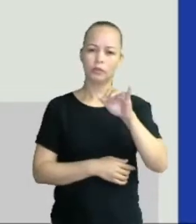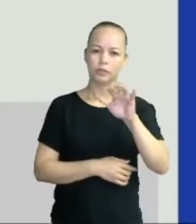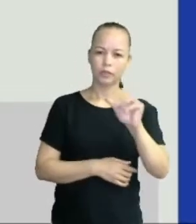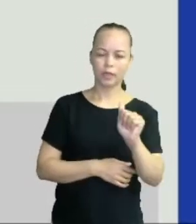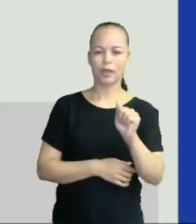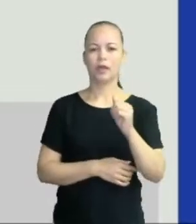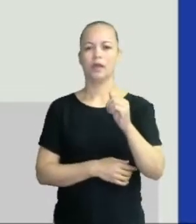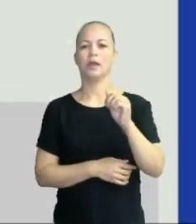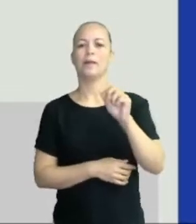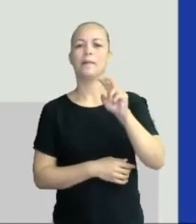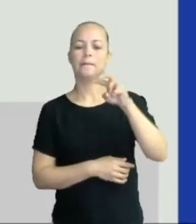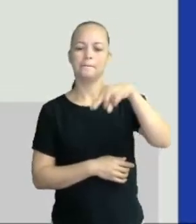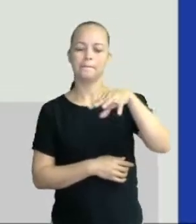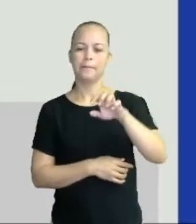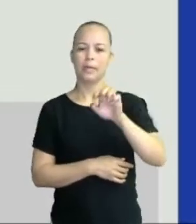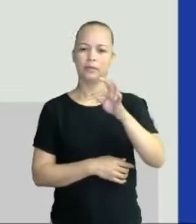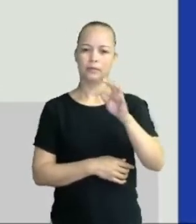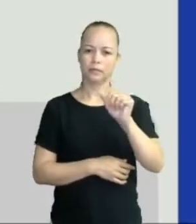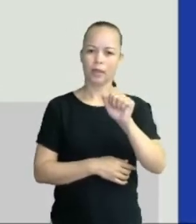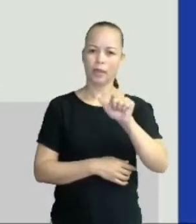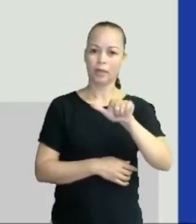metálicas, regra do octeto.